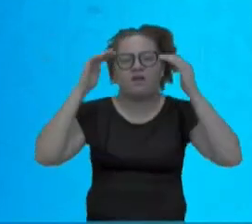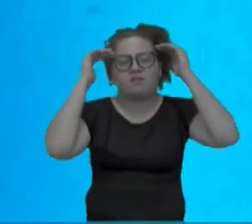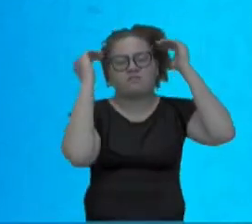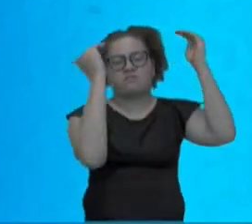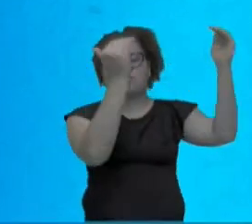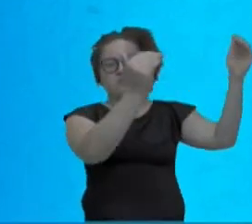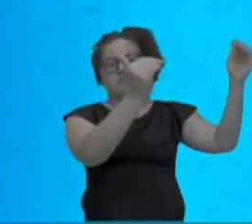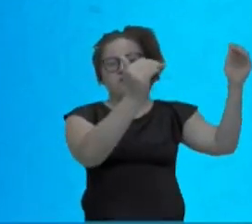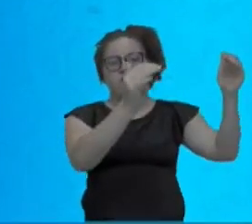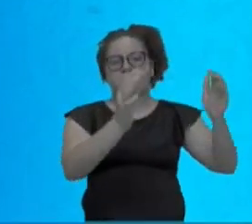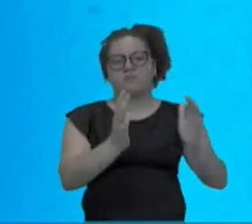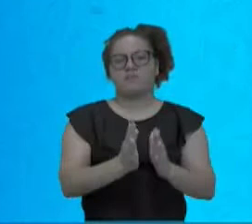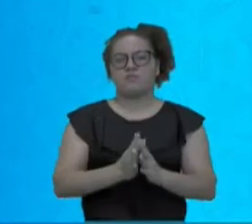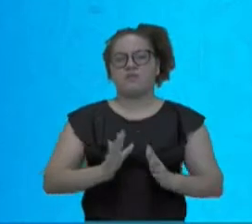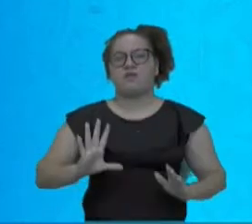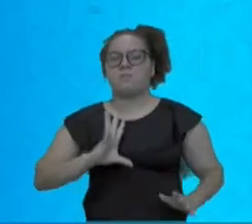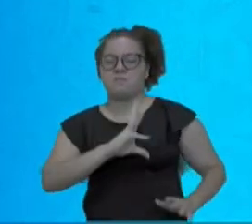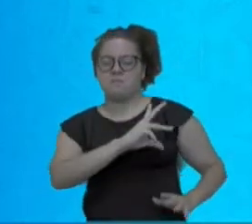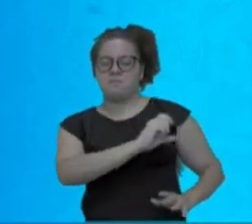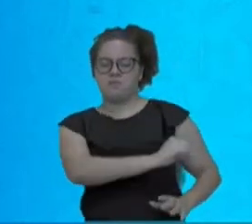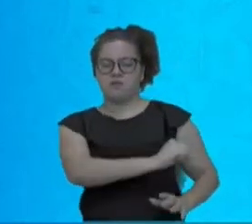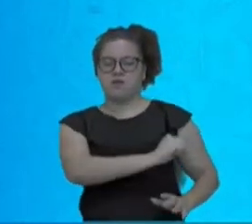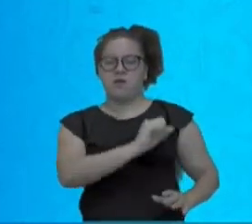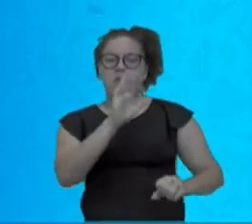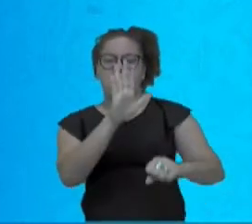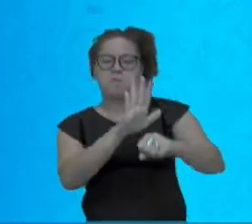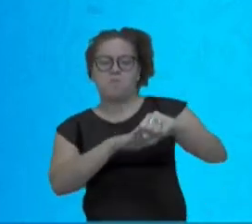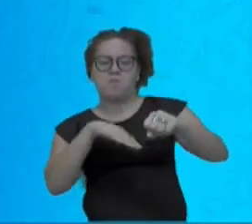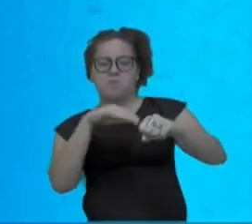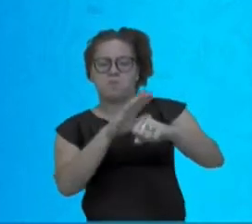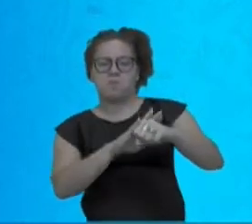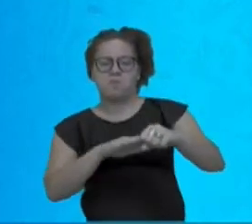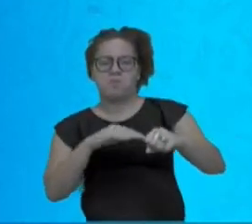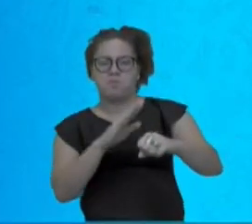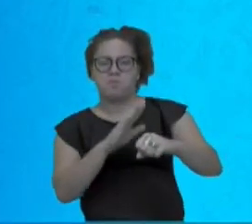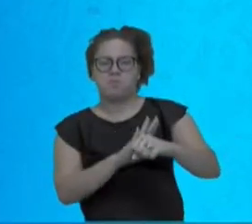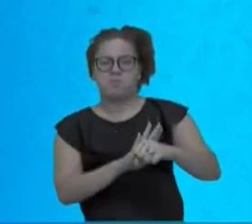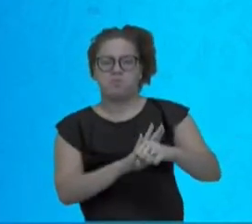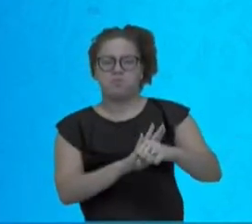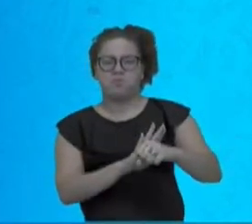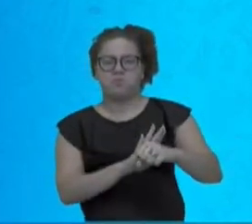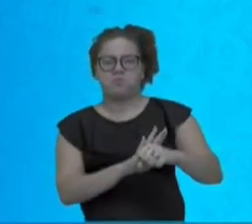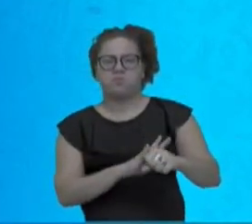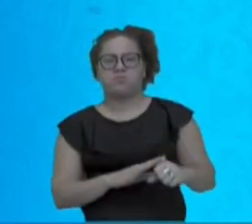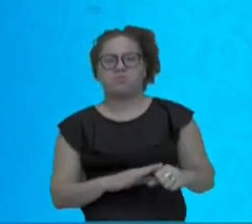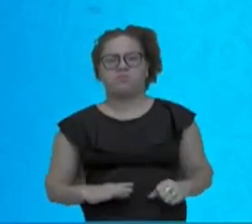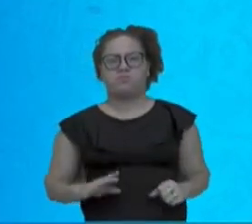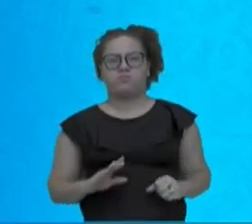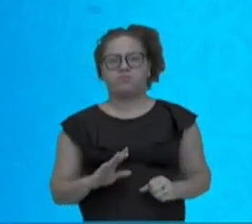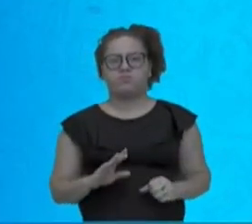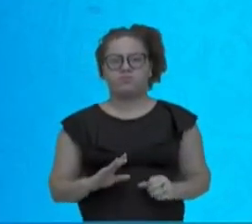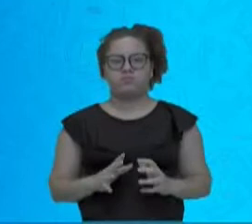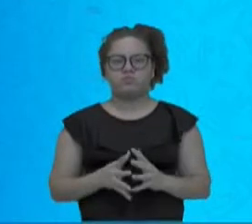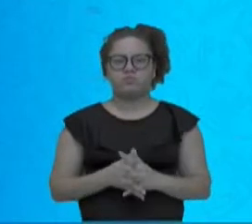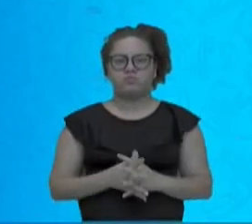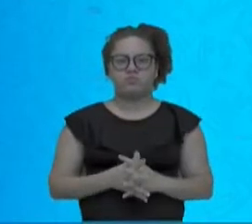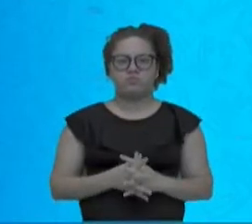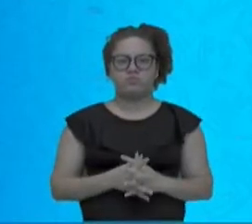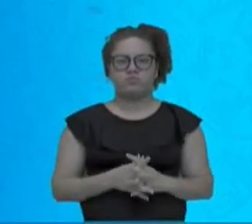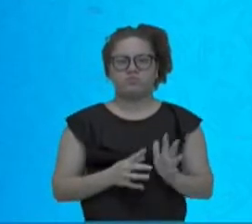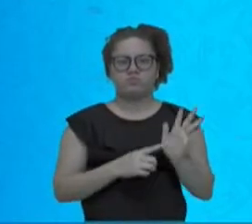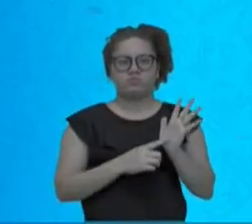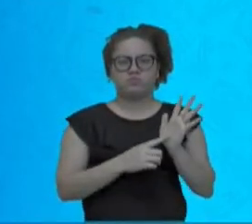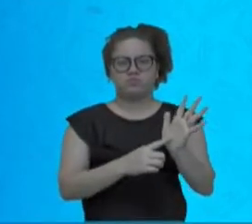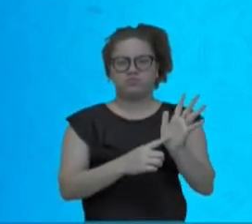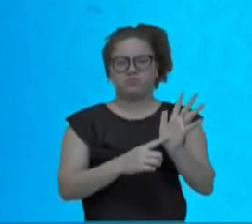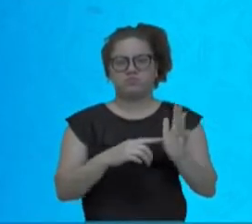respeitar, a amar, cuidar dos símbolos da nossa nação, tá? Eu peguei